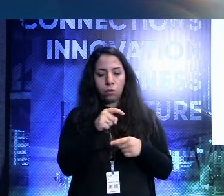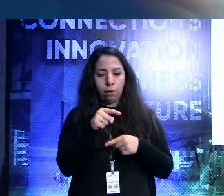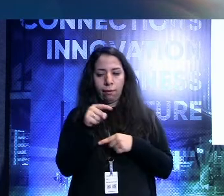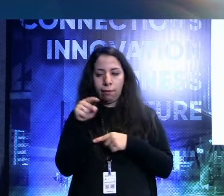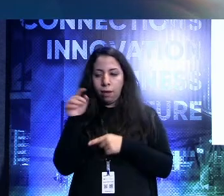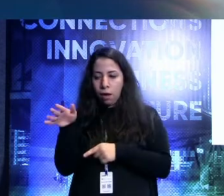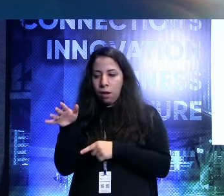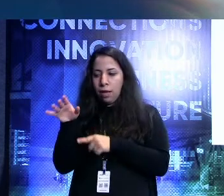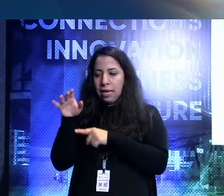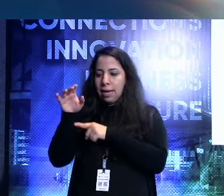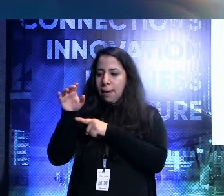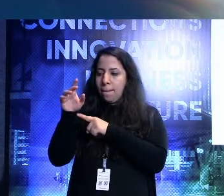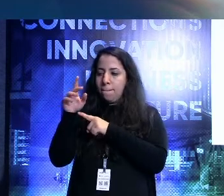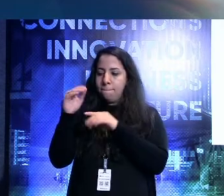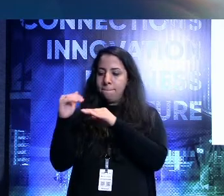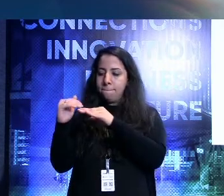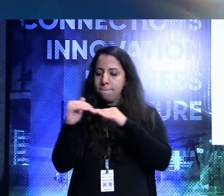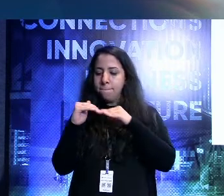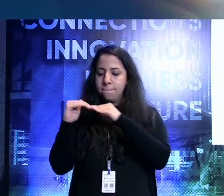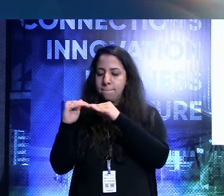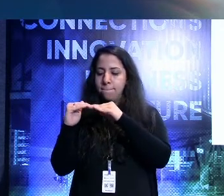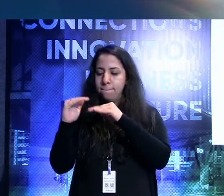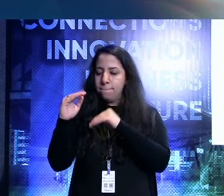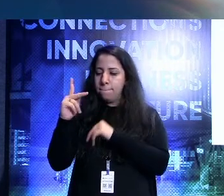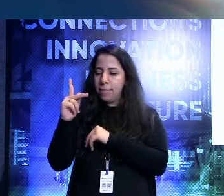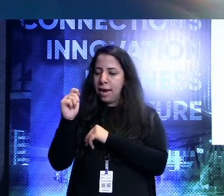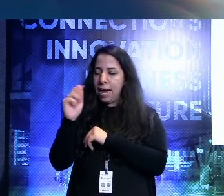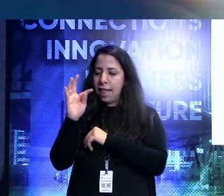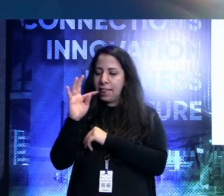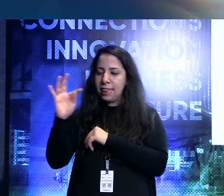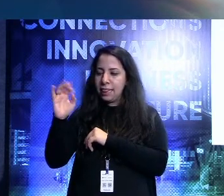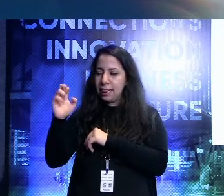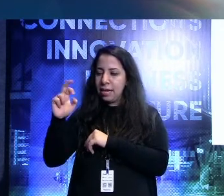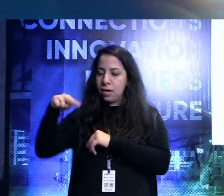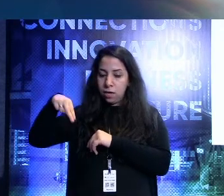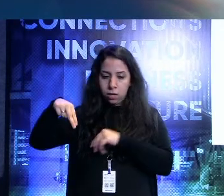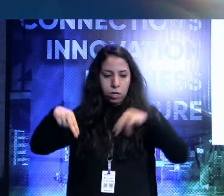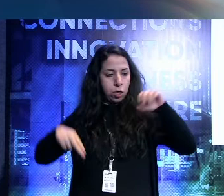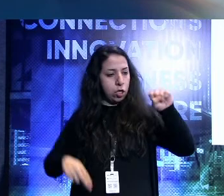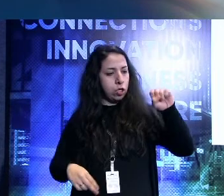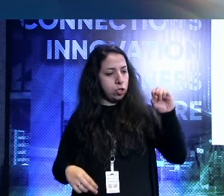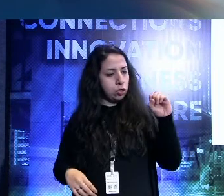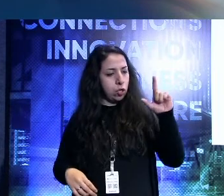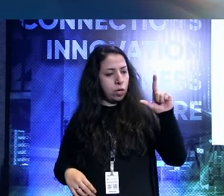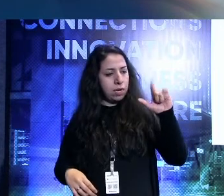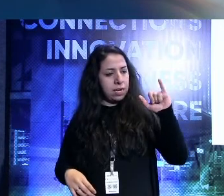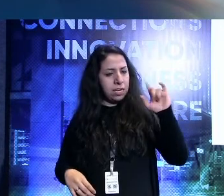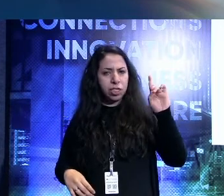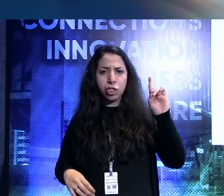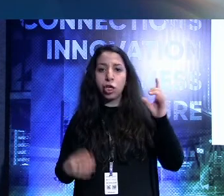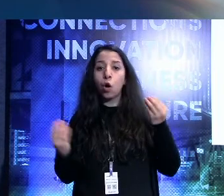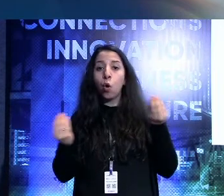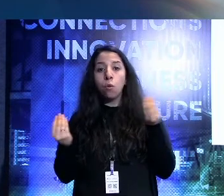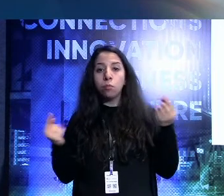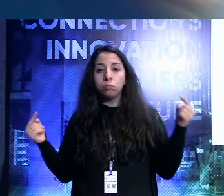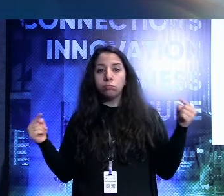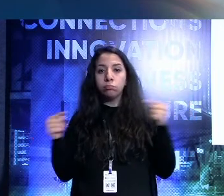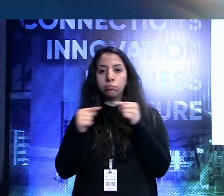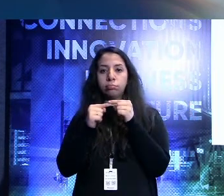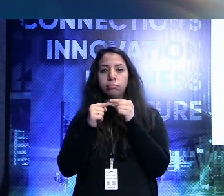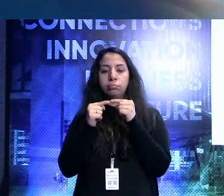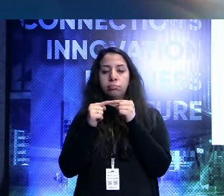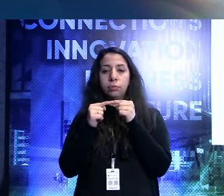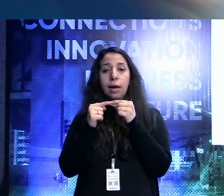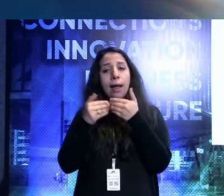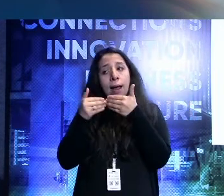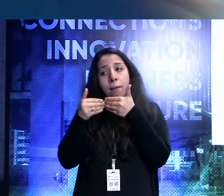solid, como que esses métodos, né, esses princípios, eles se cruzam. Cara, isso aqui nada mais é do que o conceito de aberto e